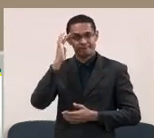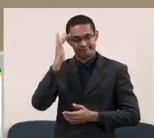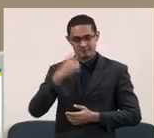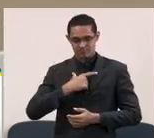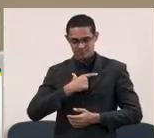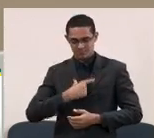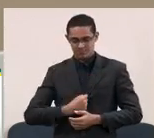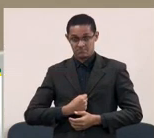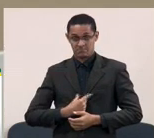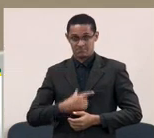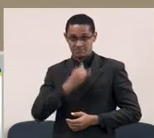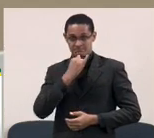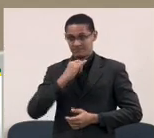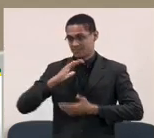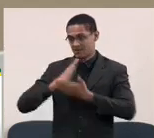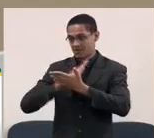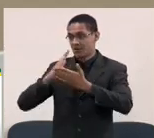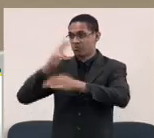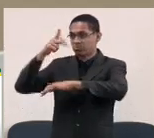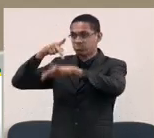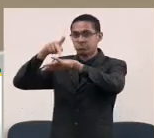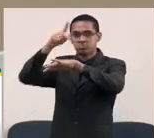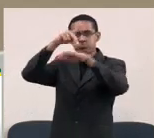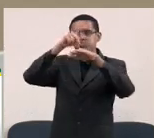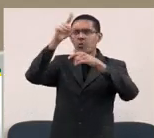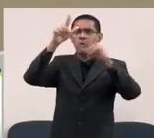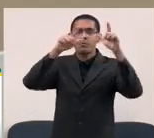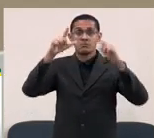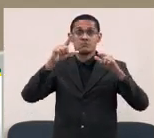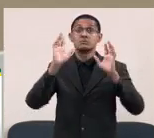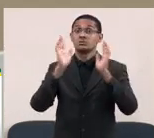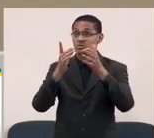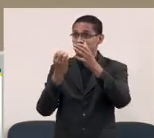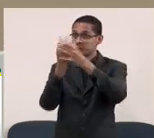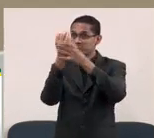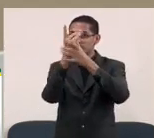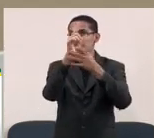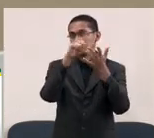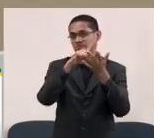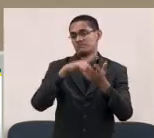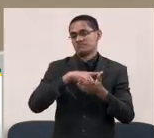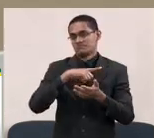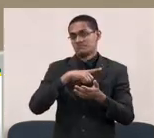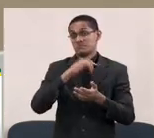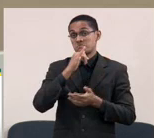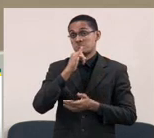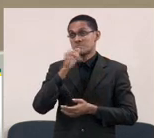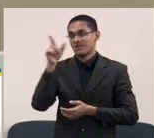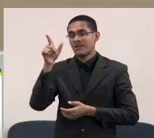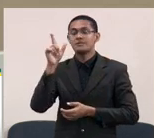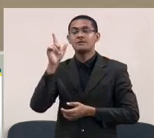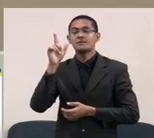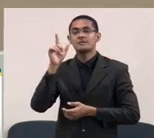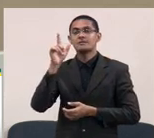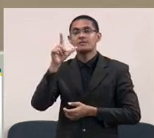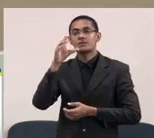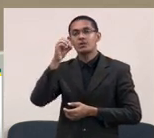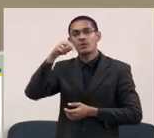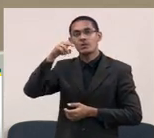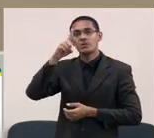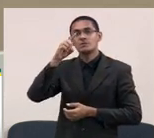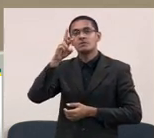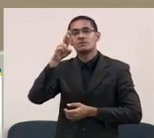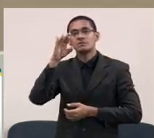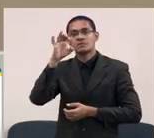alguns países, por exemplo, nós já temos esse cordão em Londres. Lá, eles já